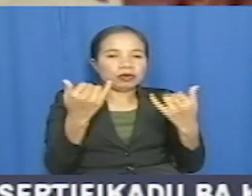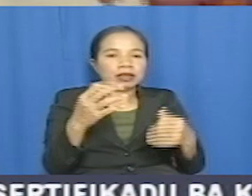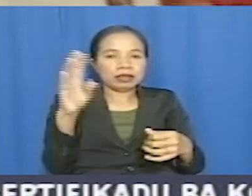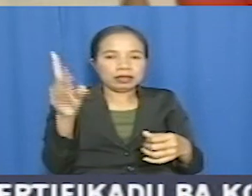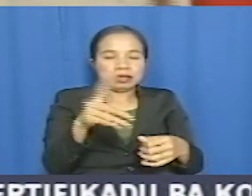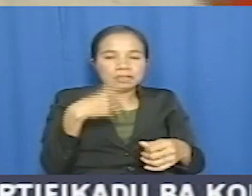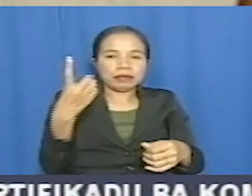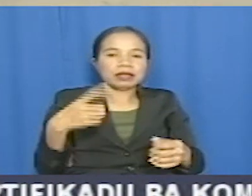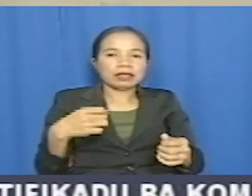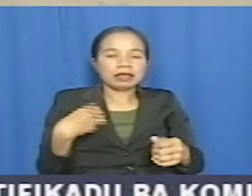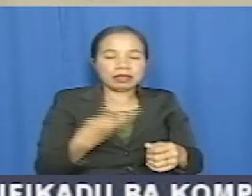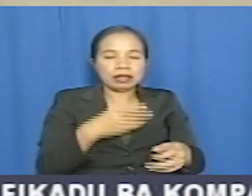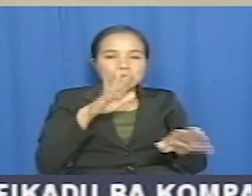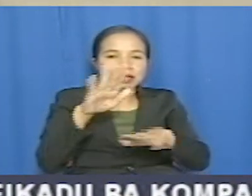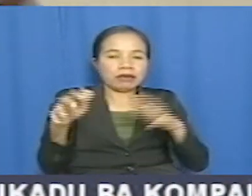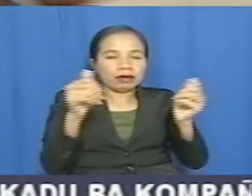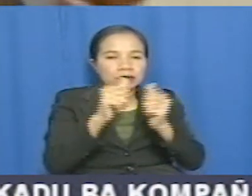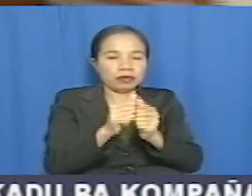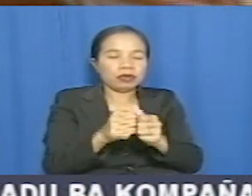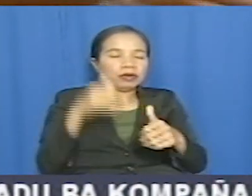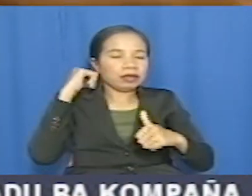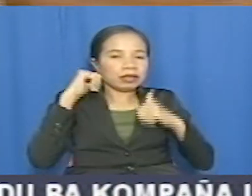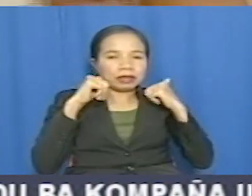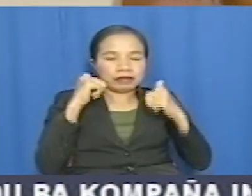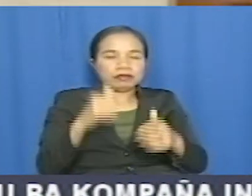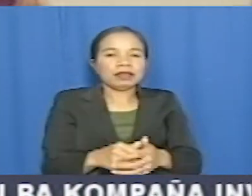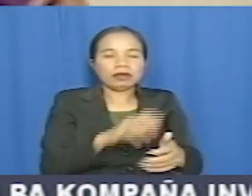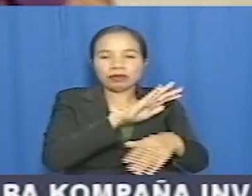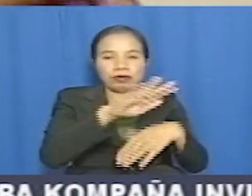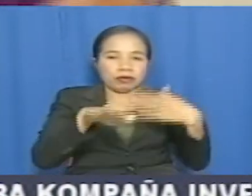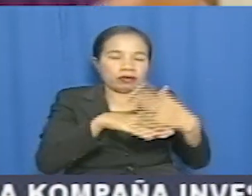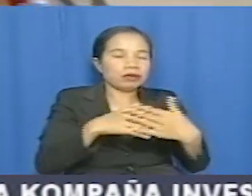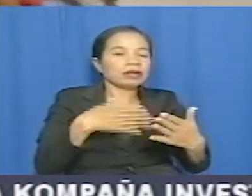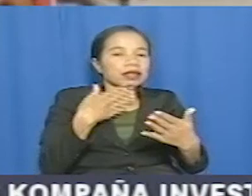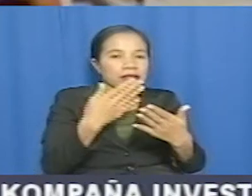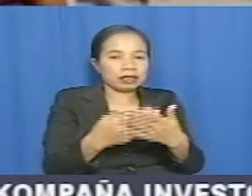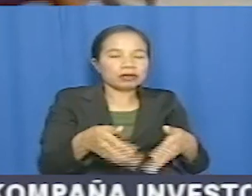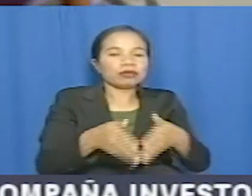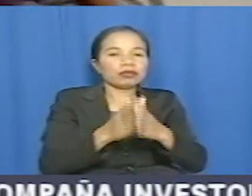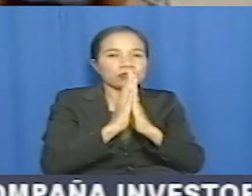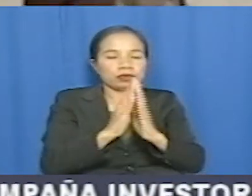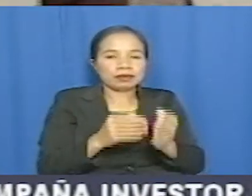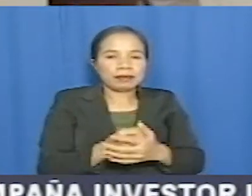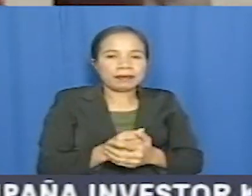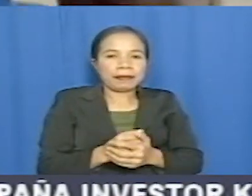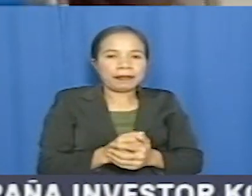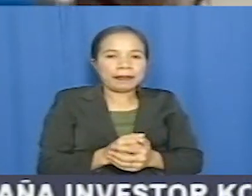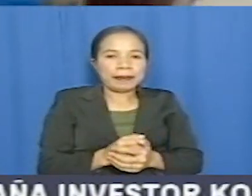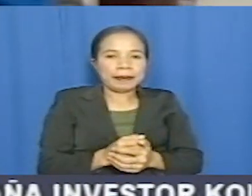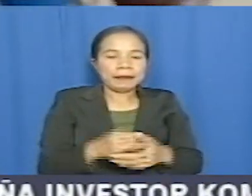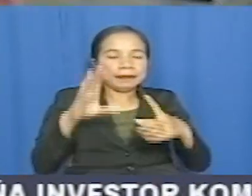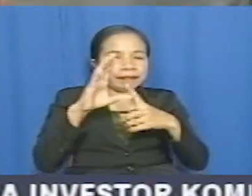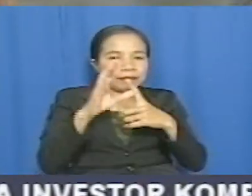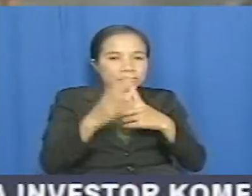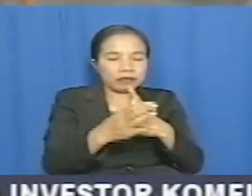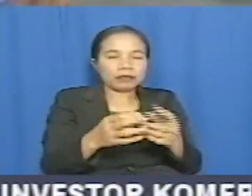i atividade serane rituais cultural serane lahu sucesu pengira ita husu ba liana in sira hira dato